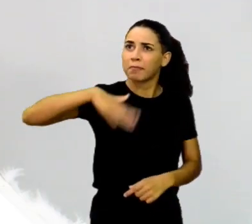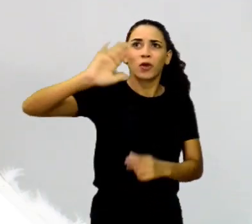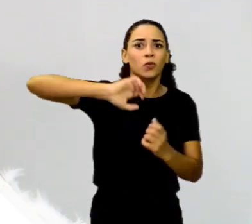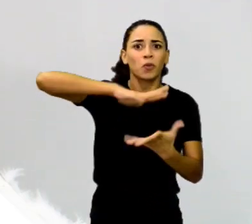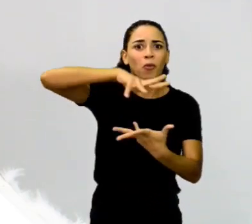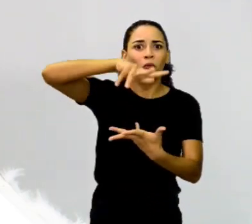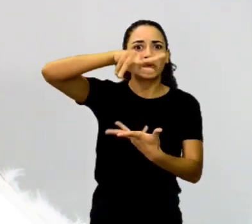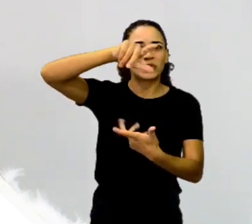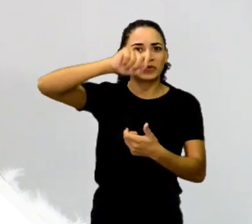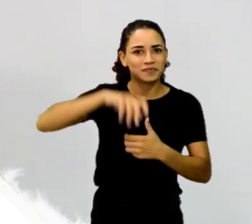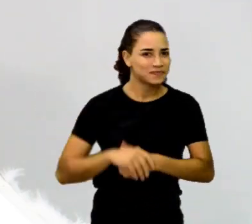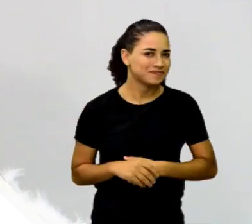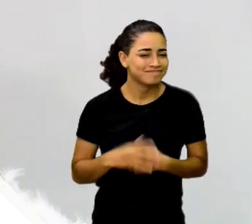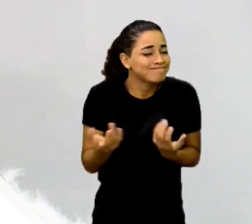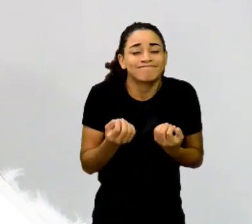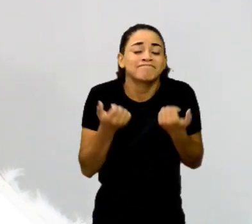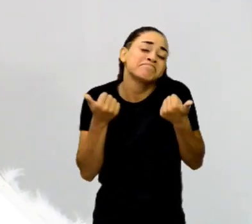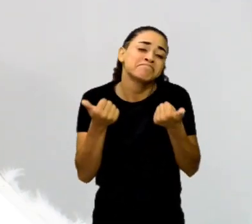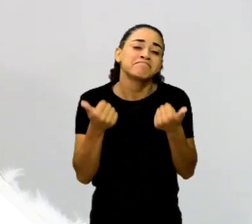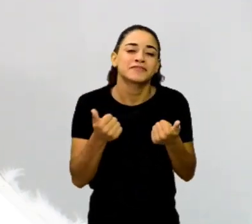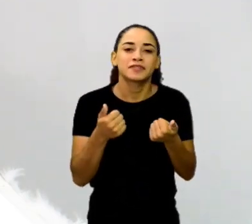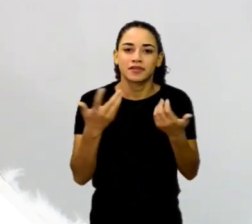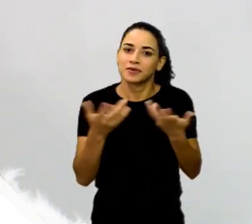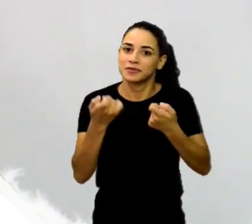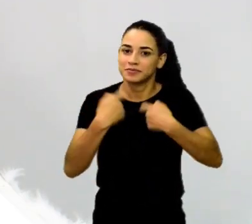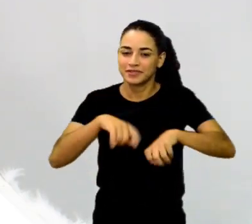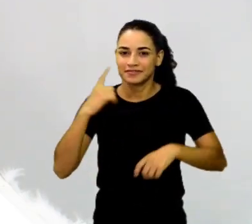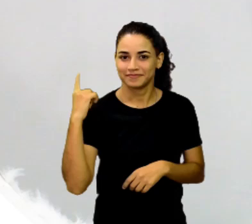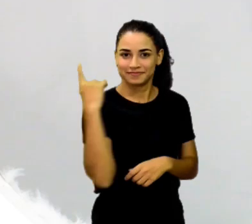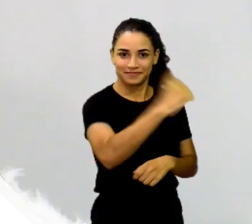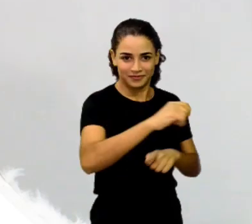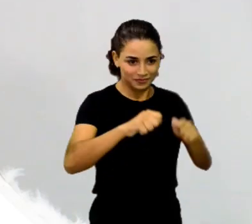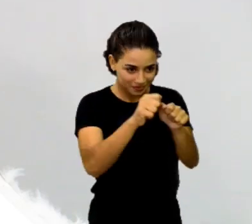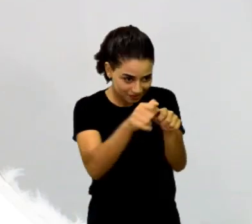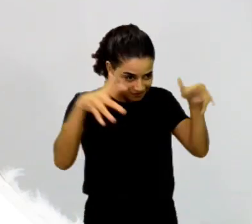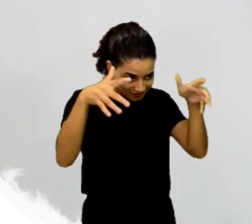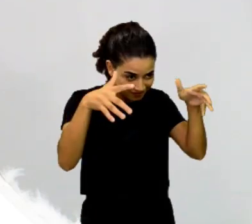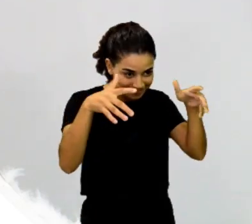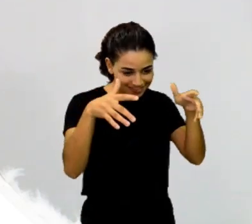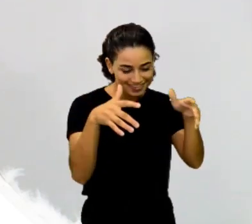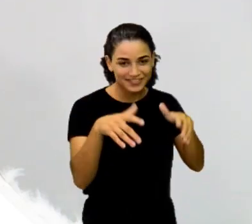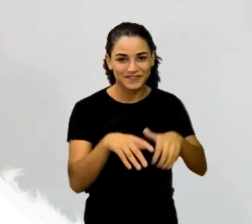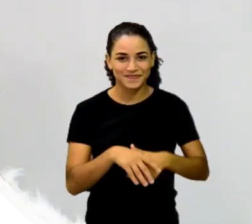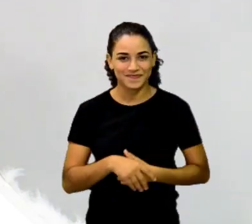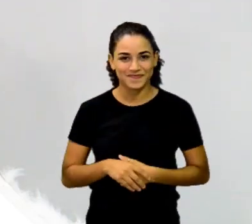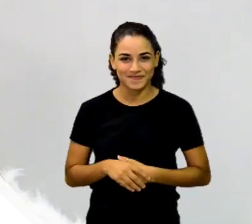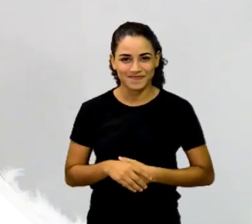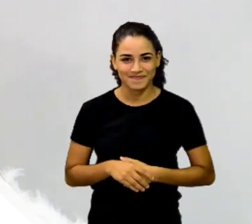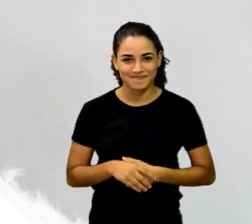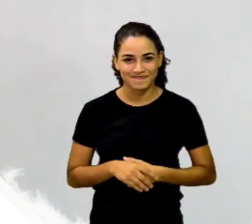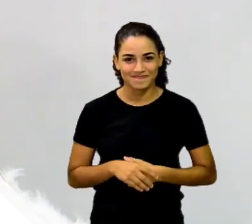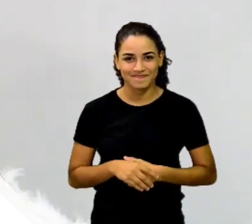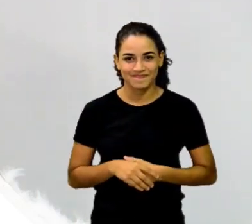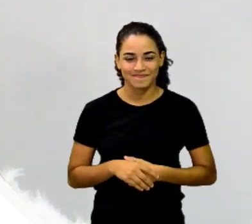universo. Mas tudo bem, agora vou ter que ir. Vamos fazer a nossa magia, Sussu? Vamos lá?